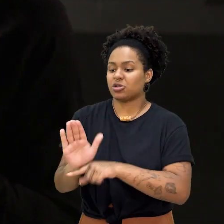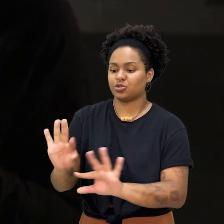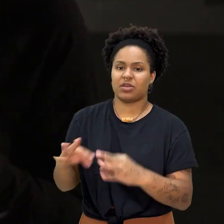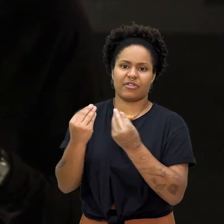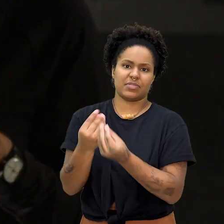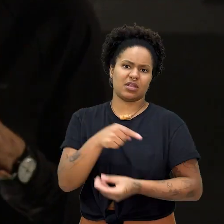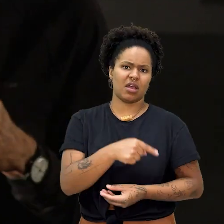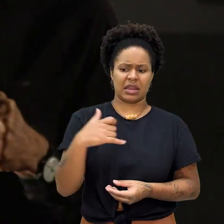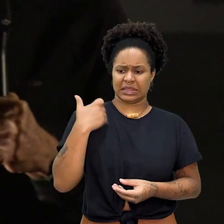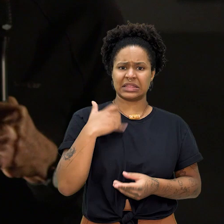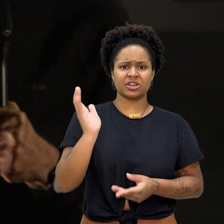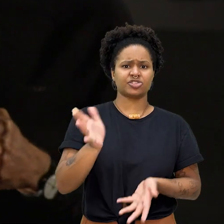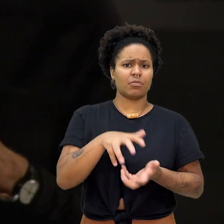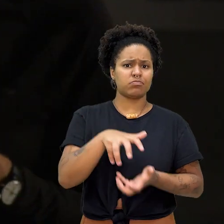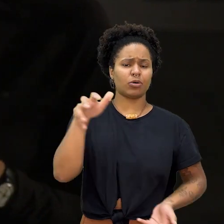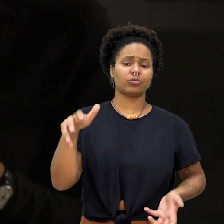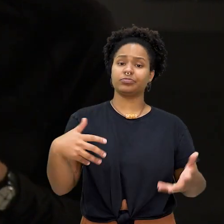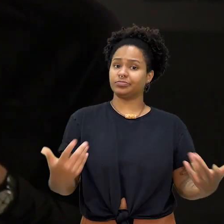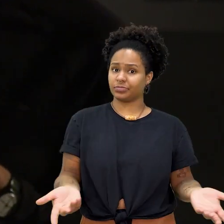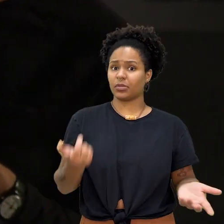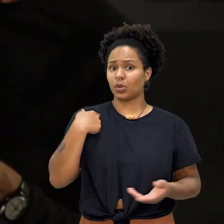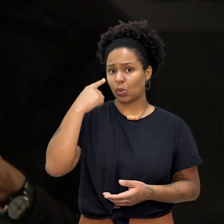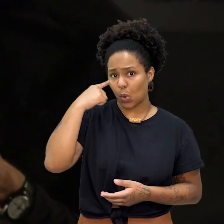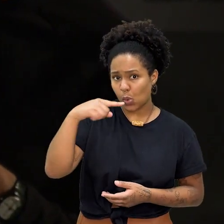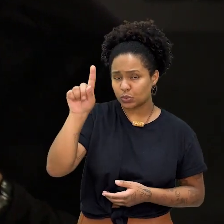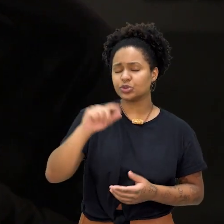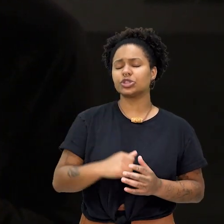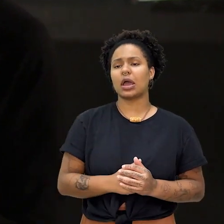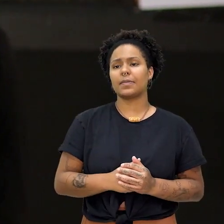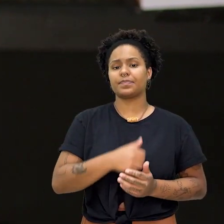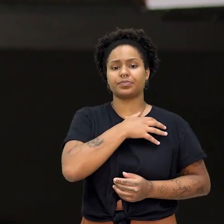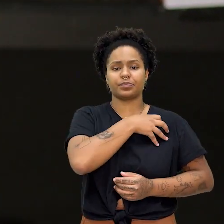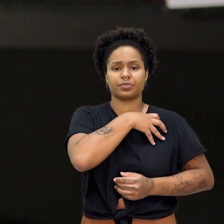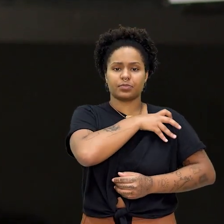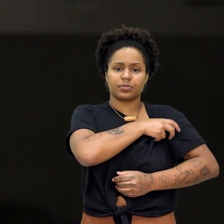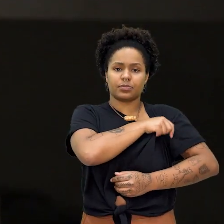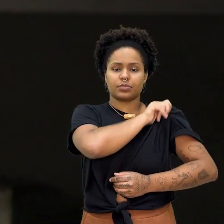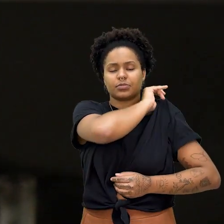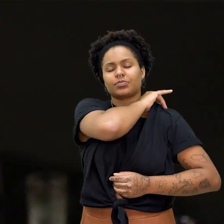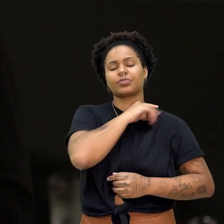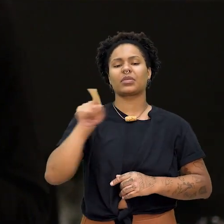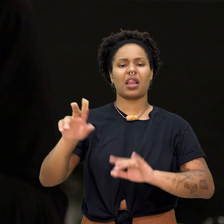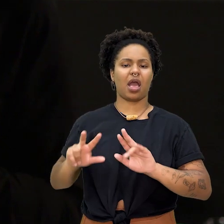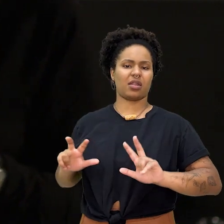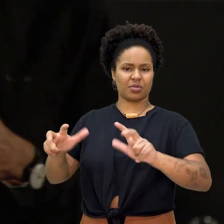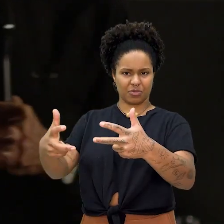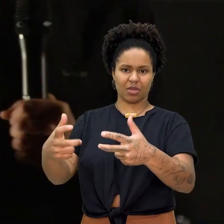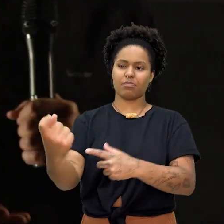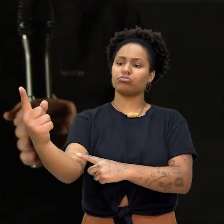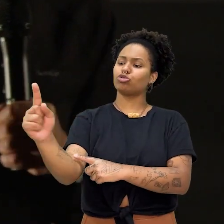família. Ora, certo dia, vieram ao meu gabinete